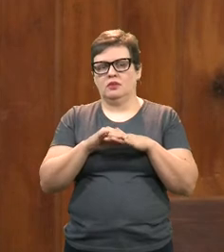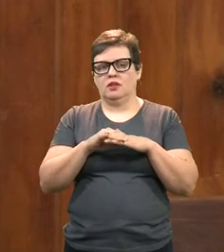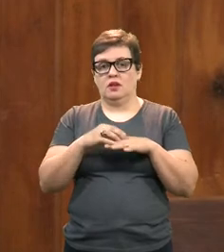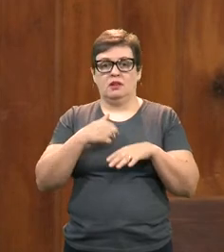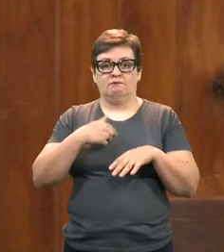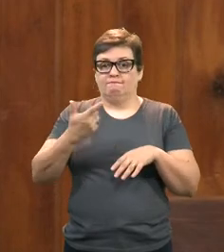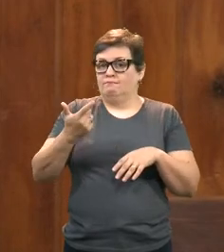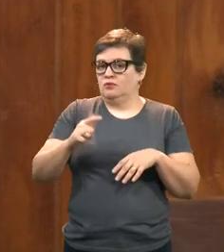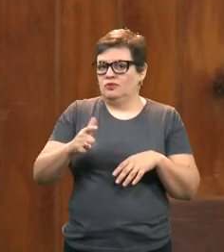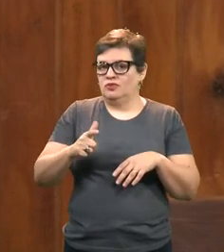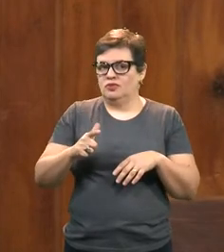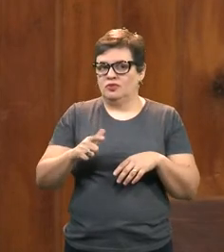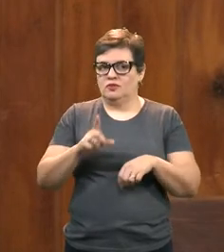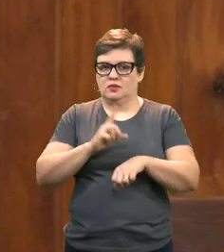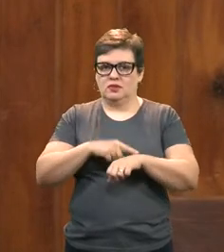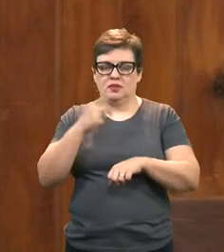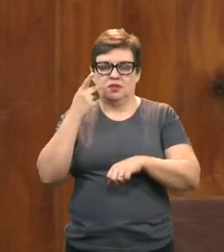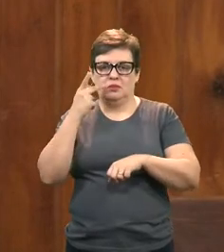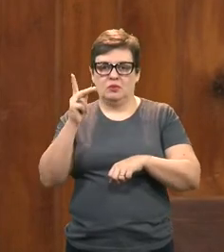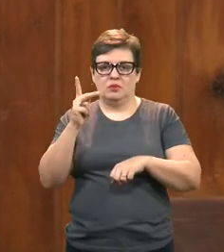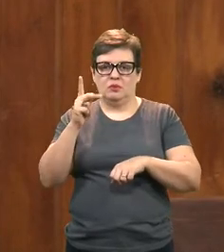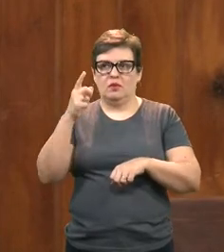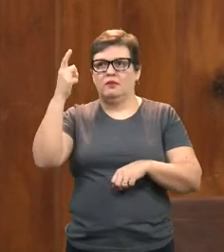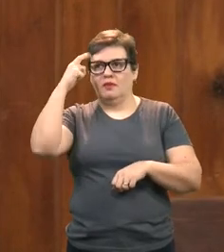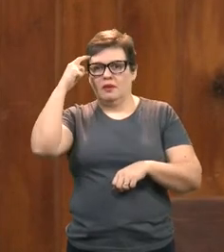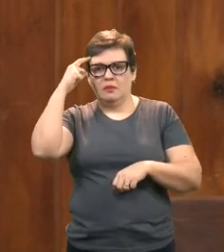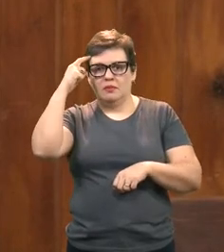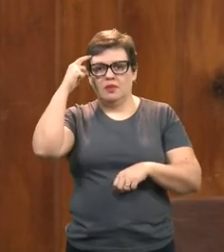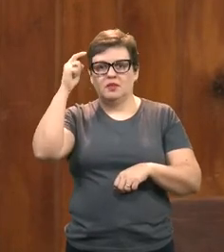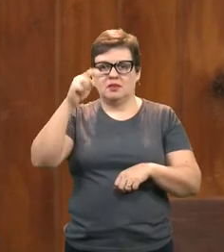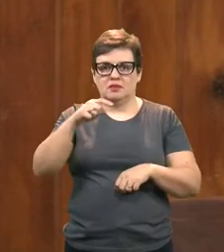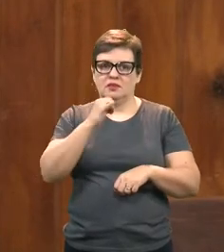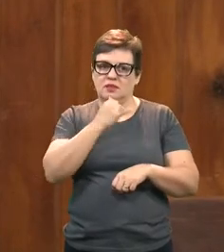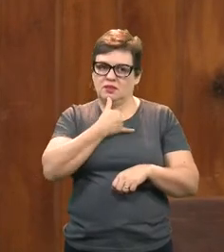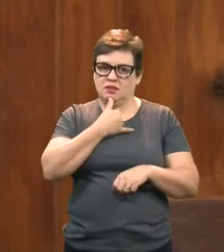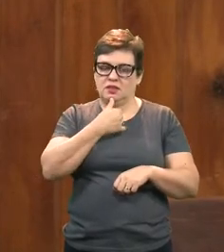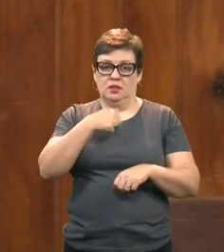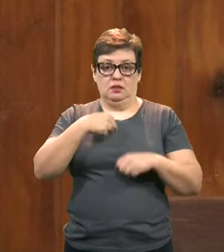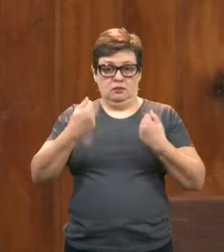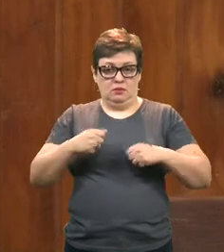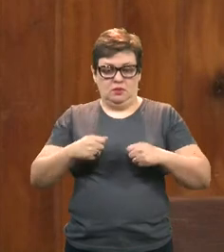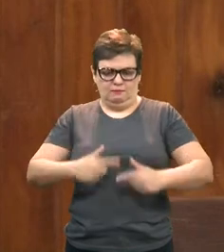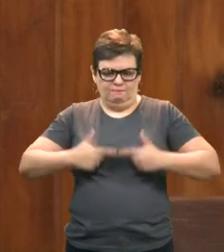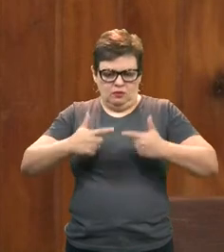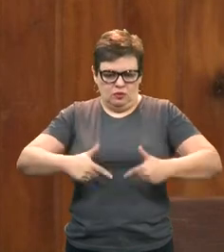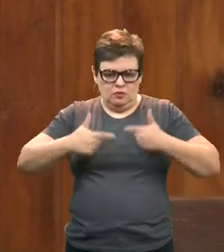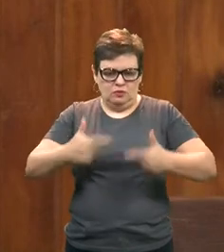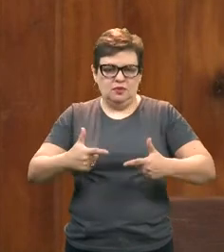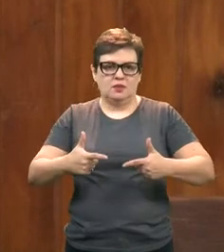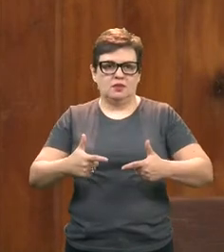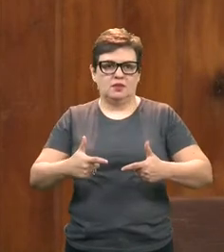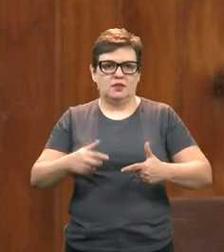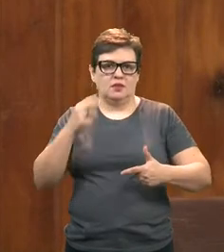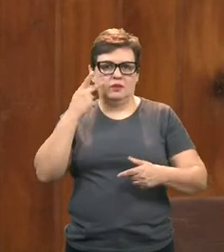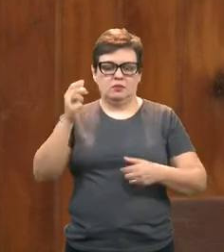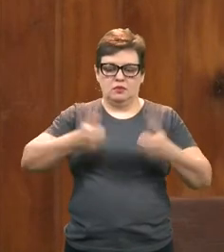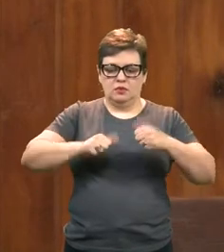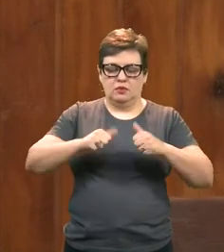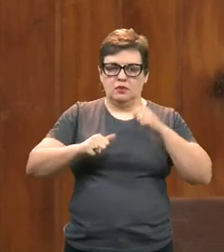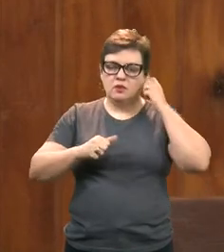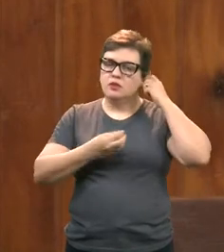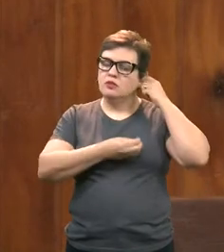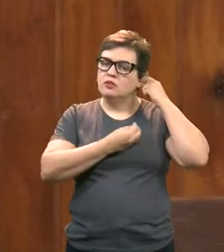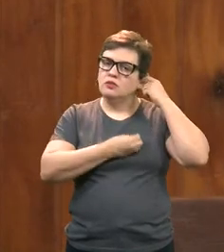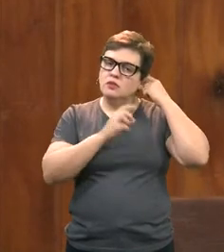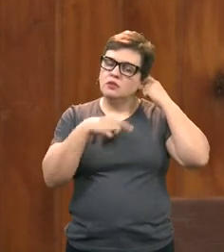que lutar pela vida dele, eu tinha que lutar pela minha qualidade de vida, do meu marido e da minha família.